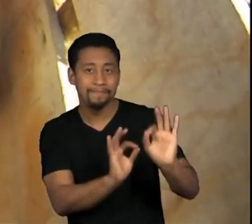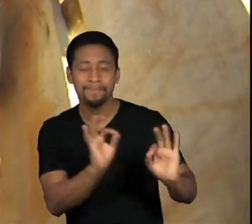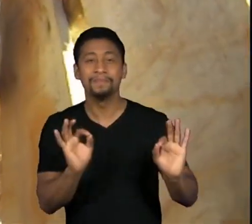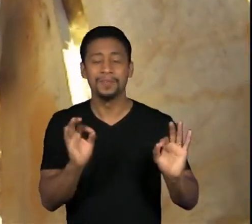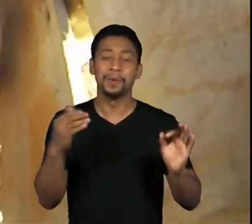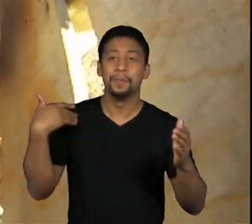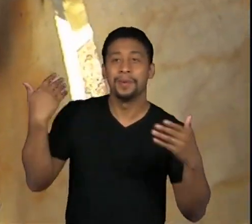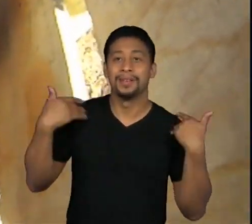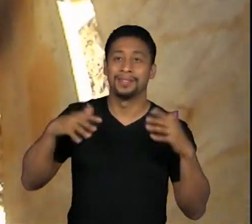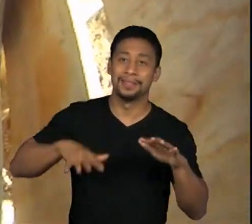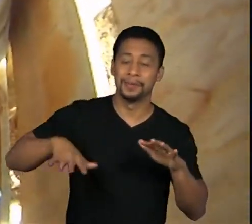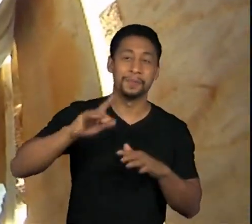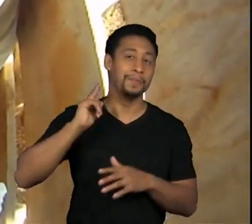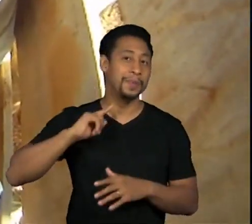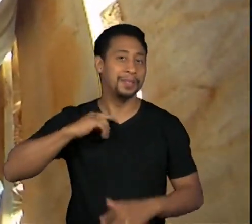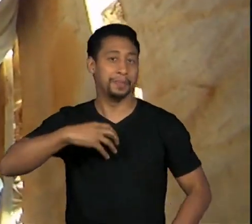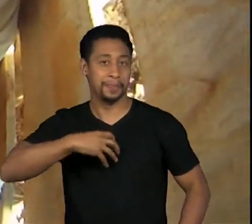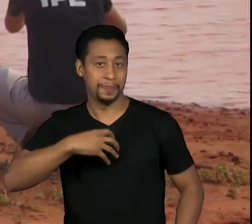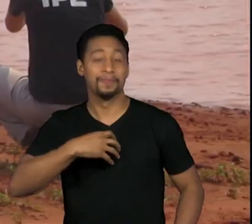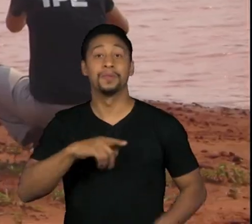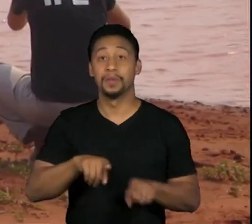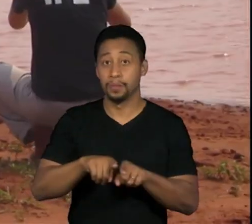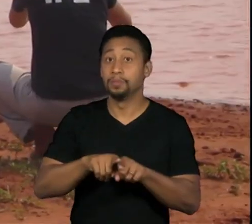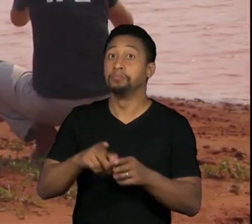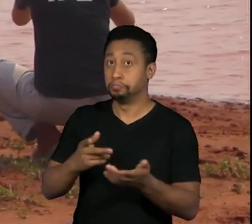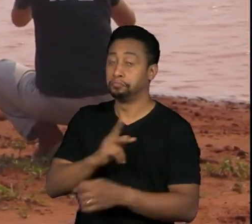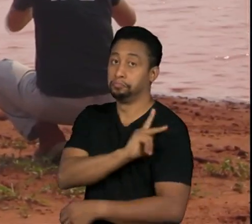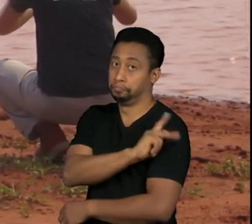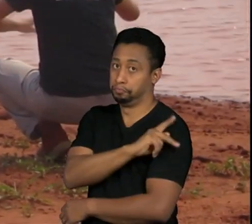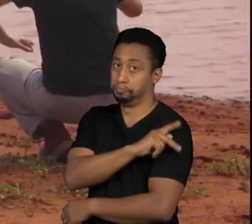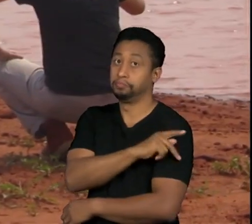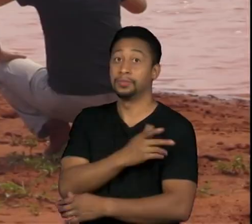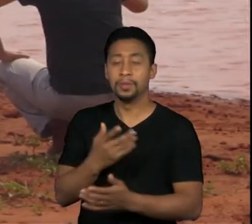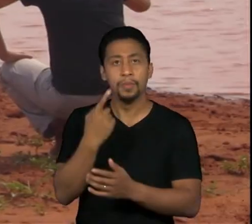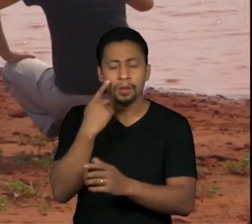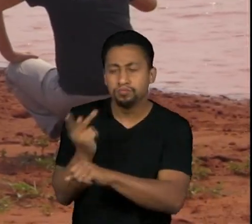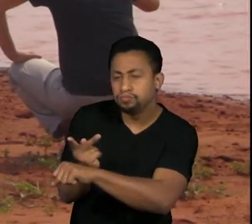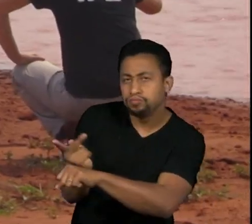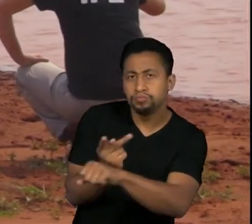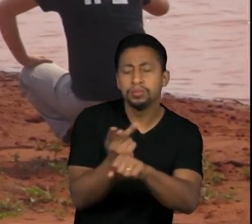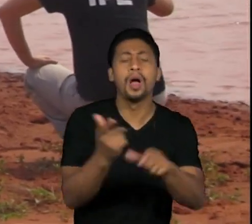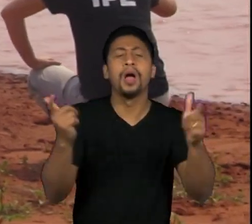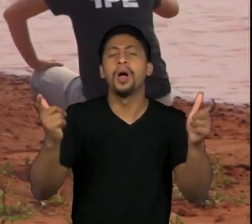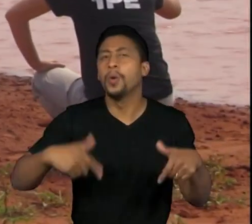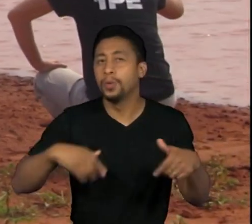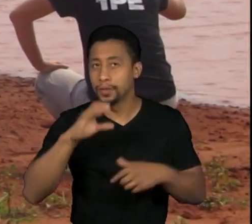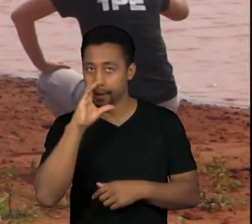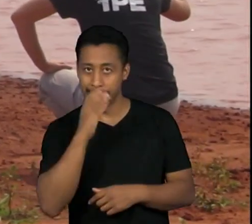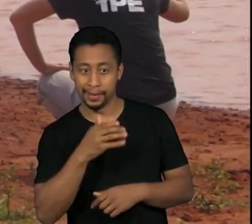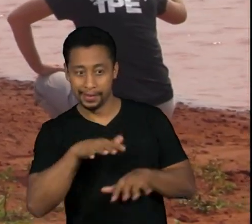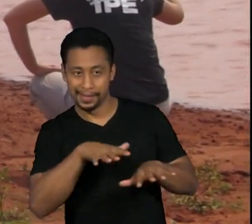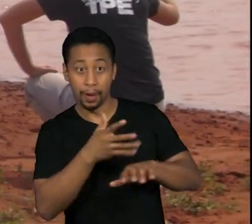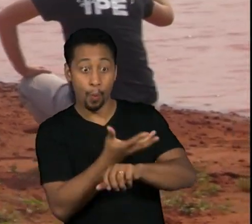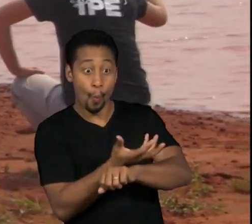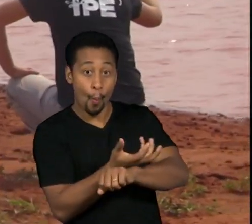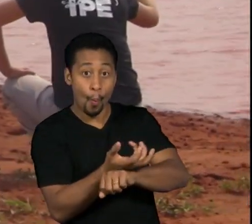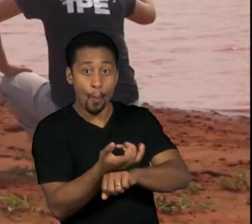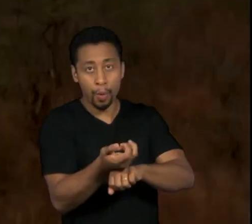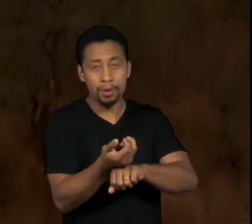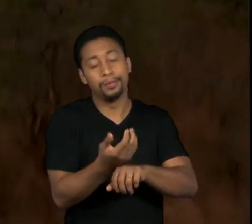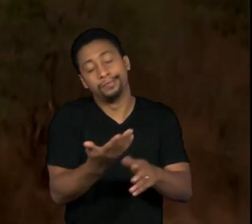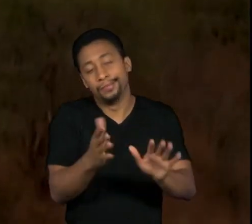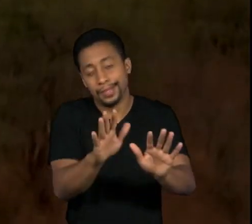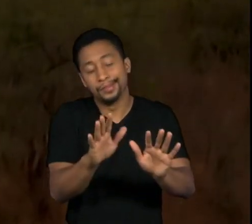Minas Gerais, Bahia e Piauí, em busca da anta da caatinga, ou melhor, dos fatores que levaram